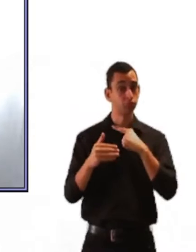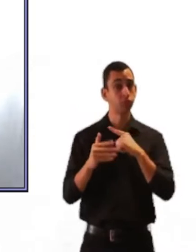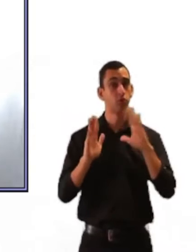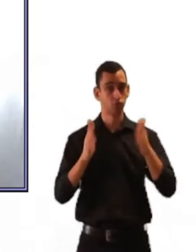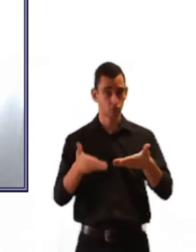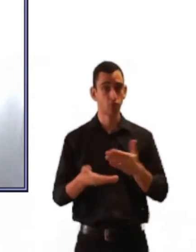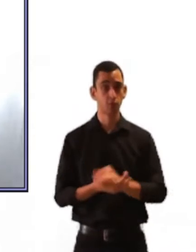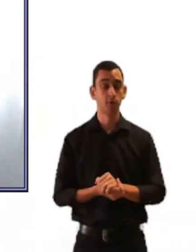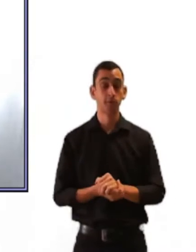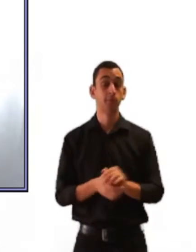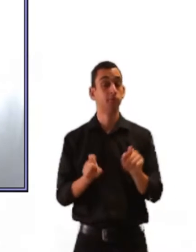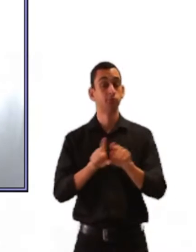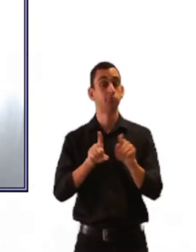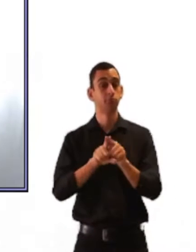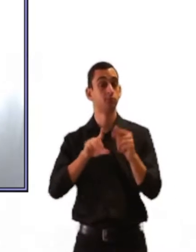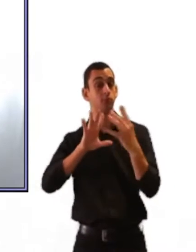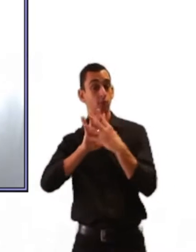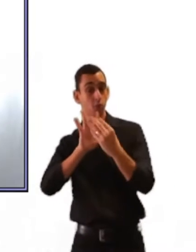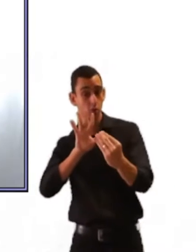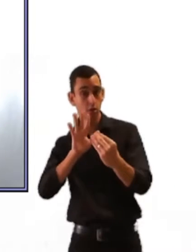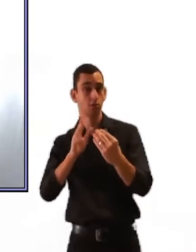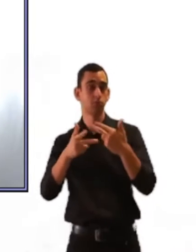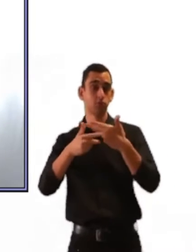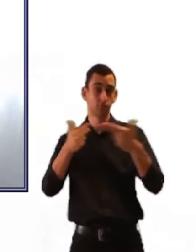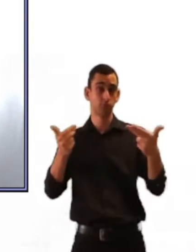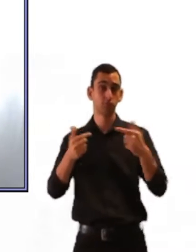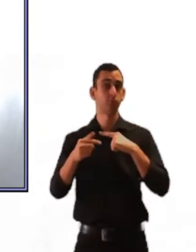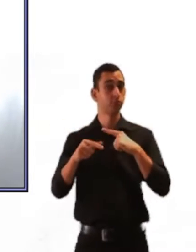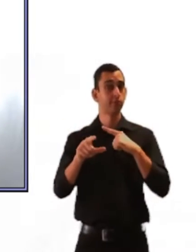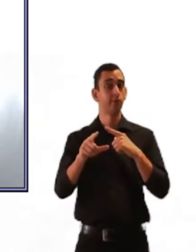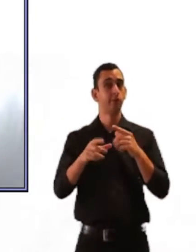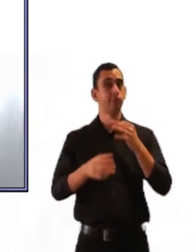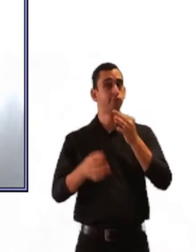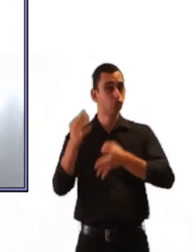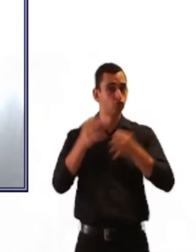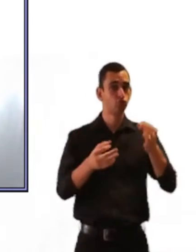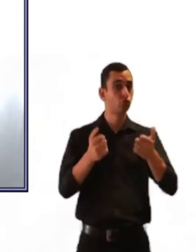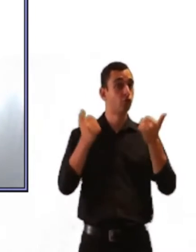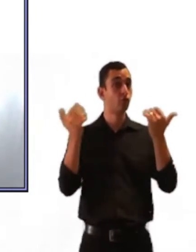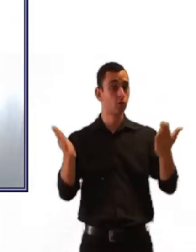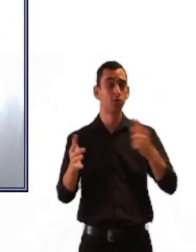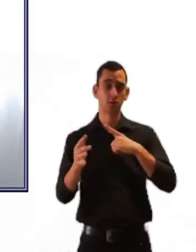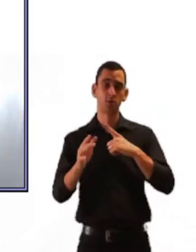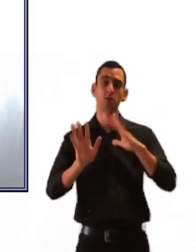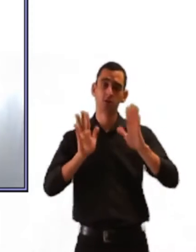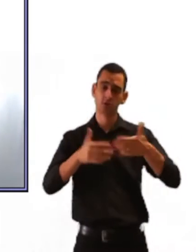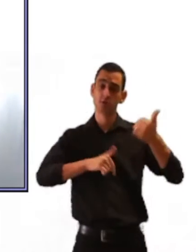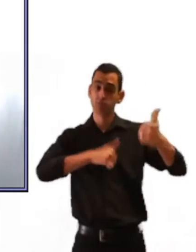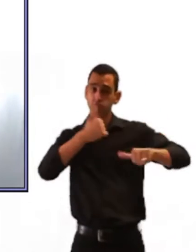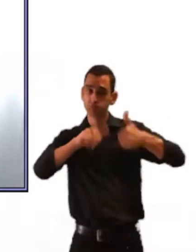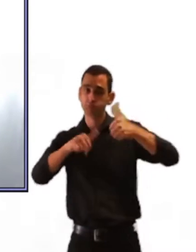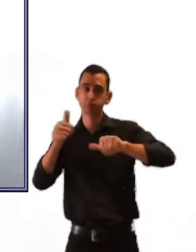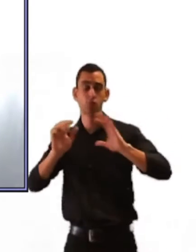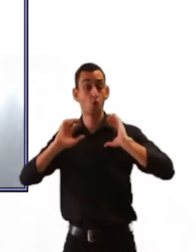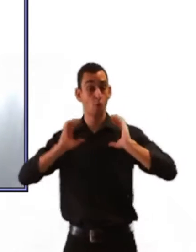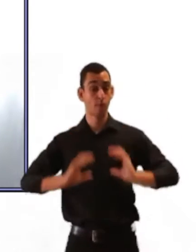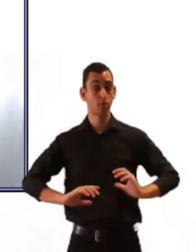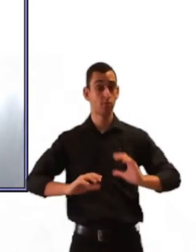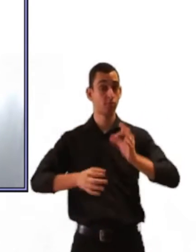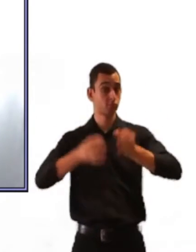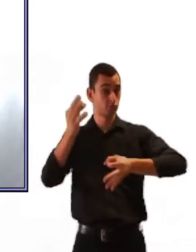né, esses fatores extrajurídicos são trabalhados na análise do comportamento